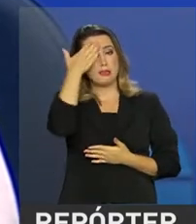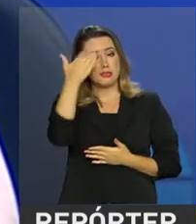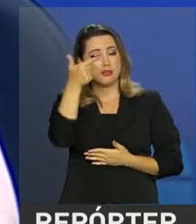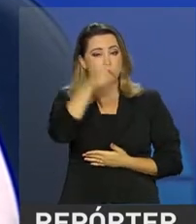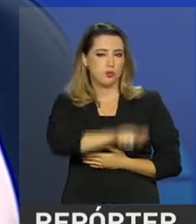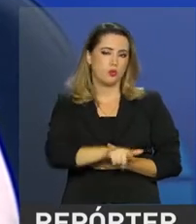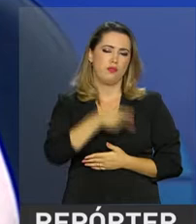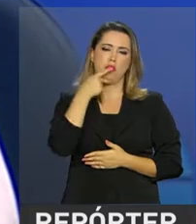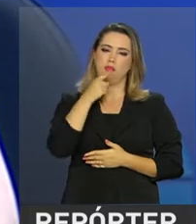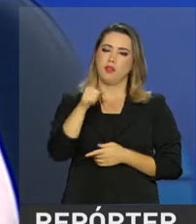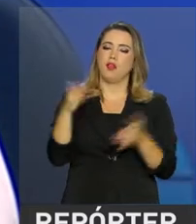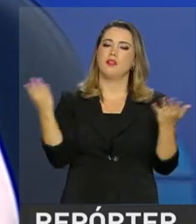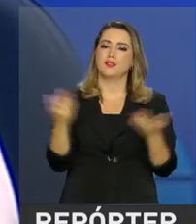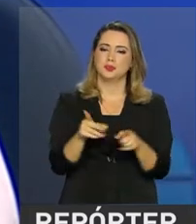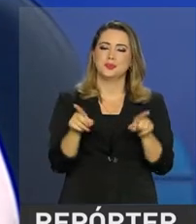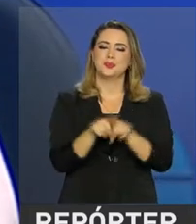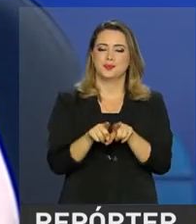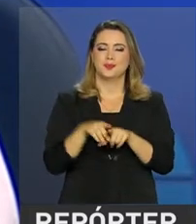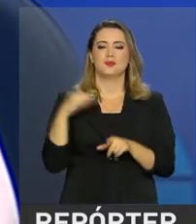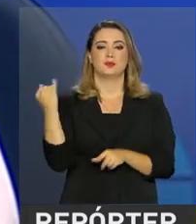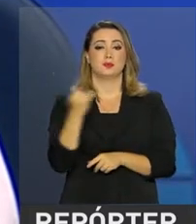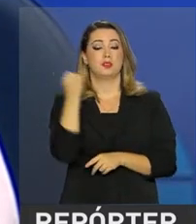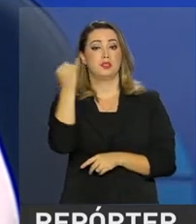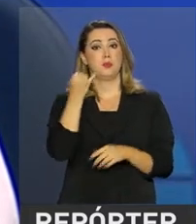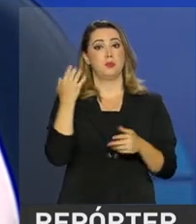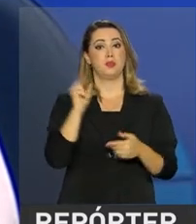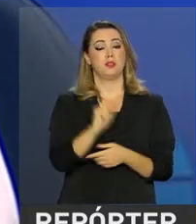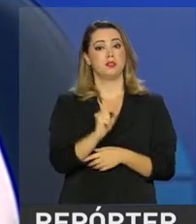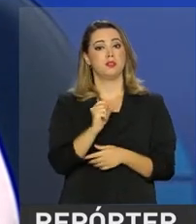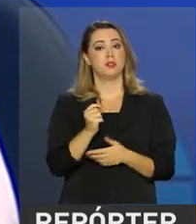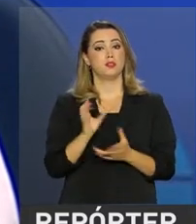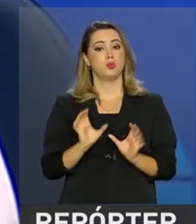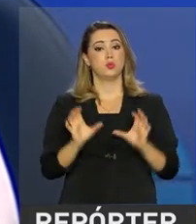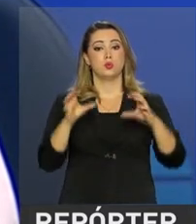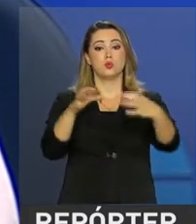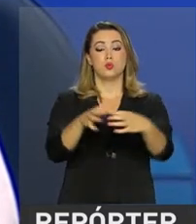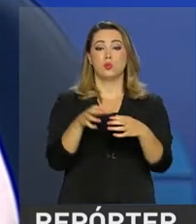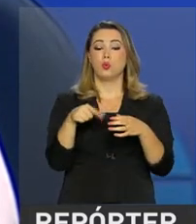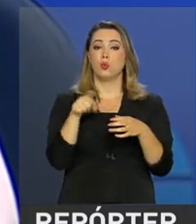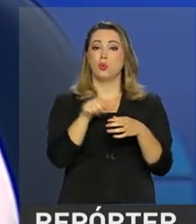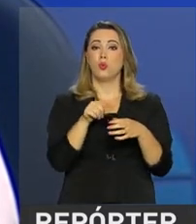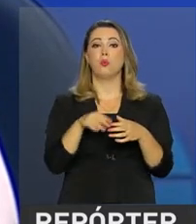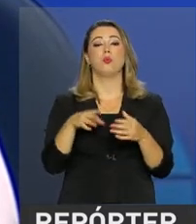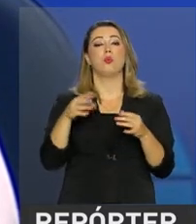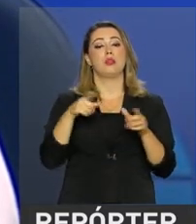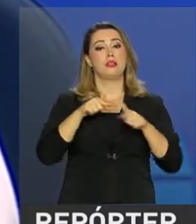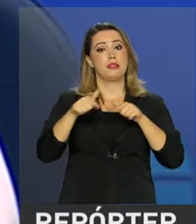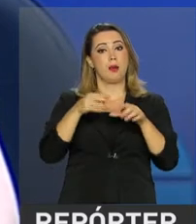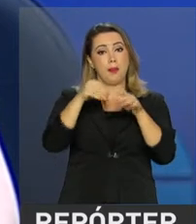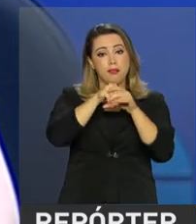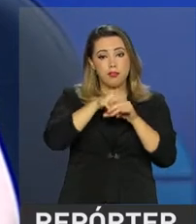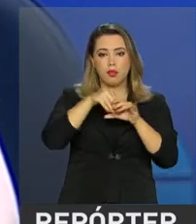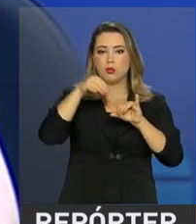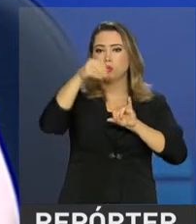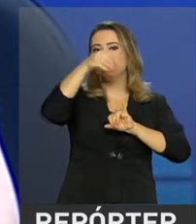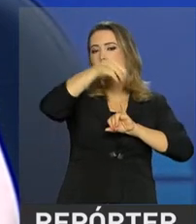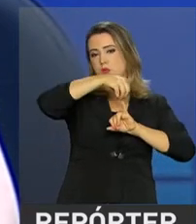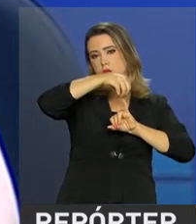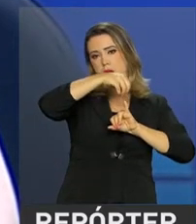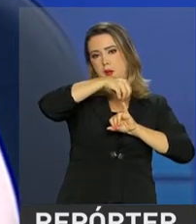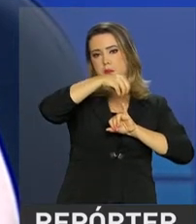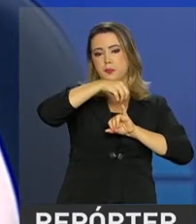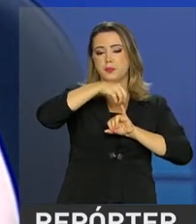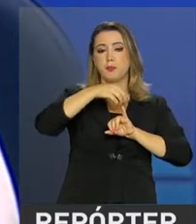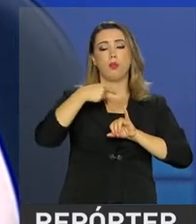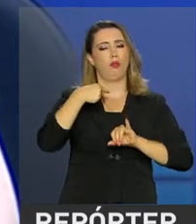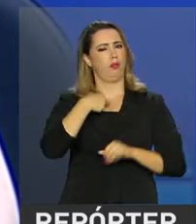destacar, naturalmente, a atuação extraordinária dos servidores do INEP. Eu, como